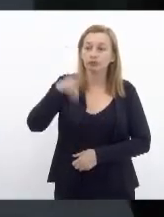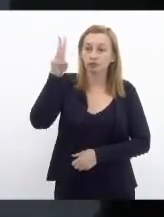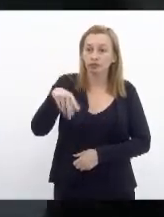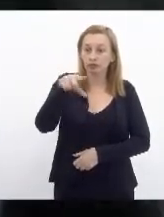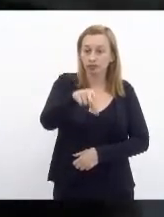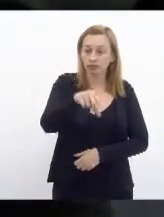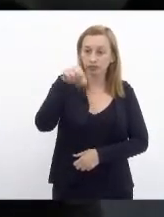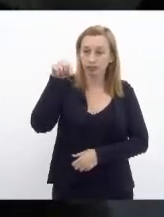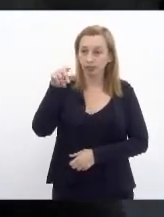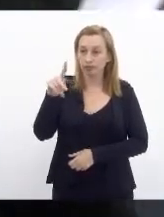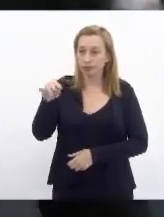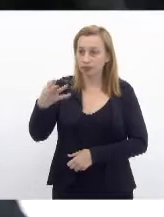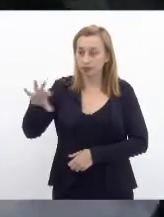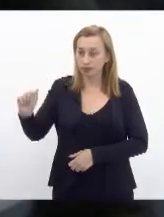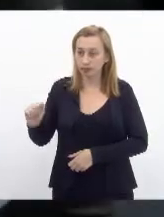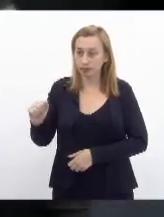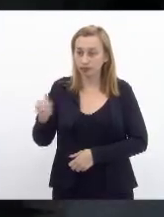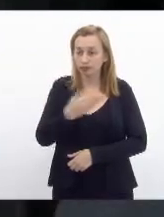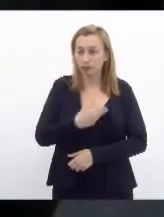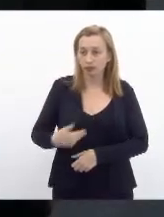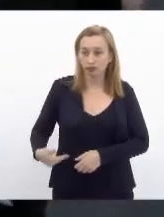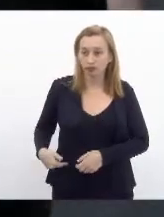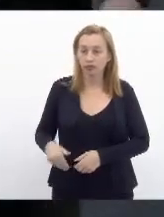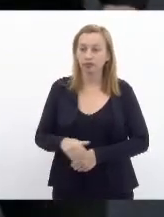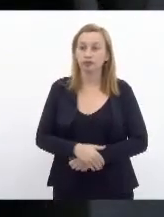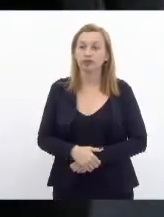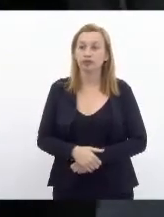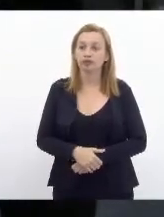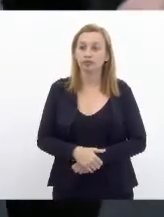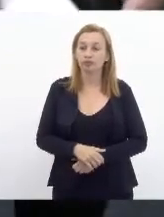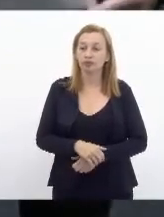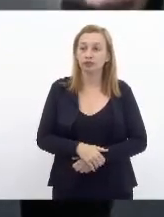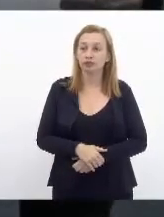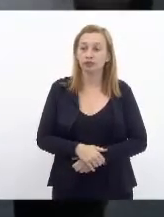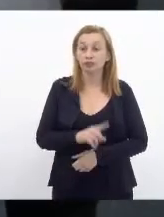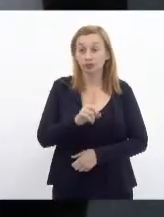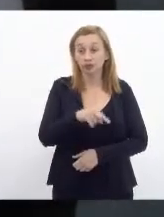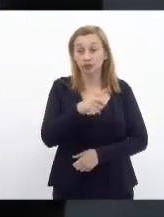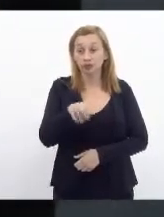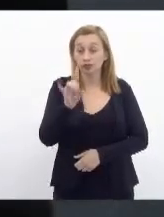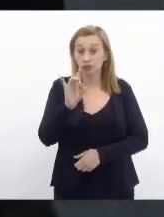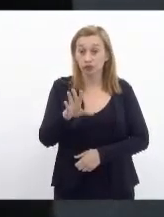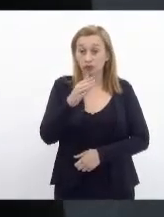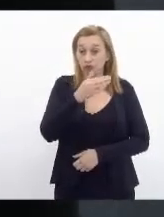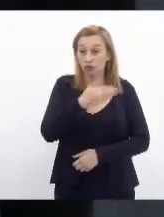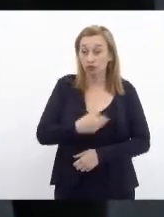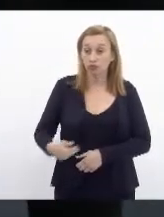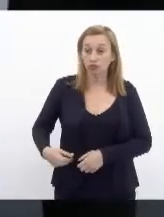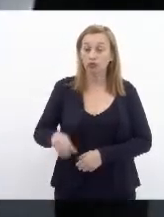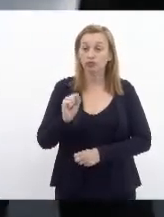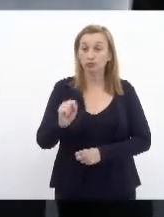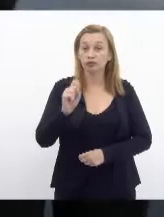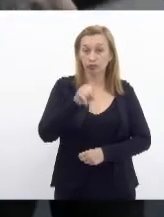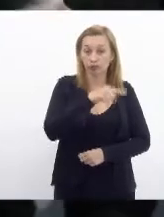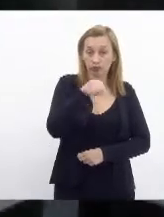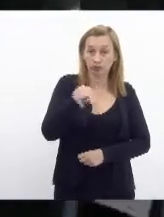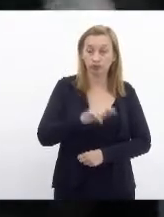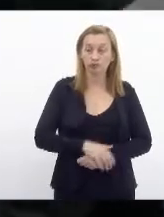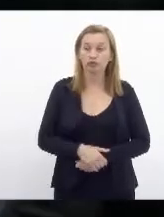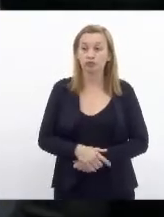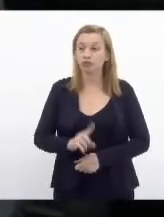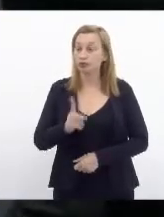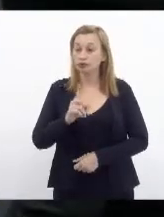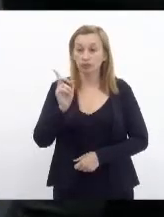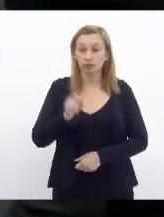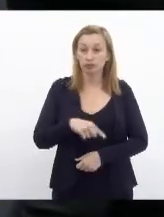praça seja o governador. Para caso de exclusão, somente o governador exclua, e